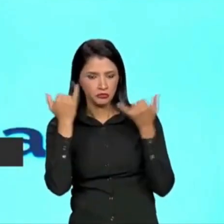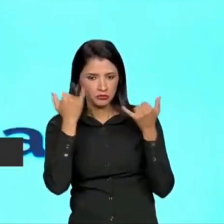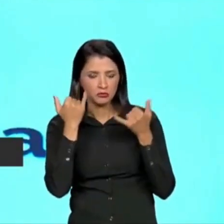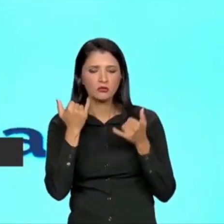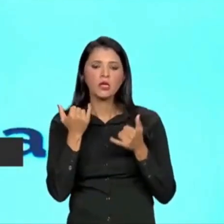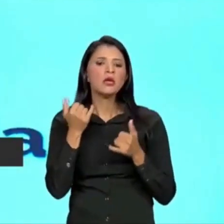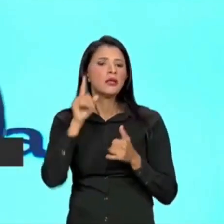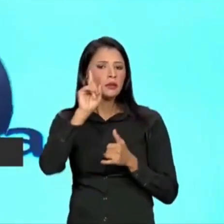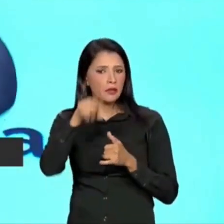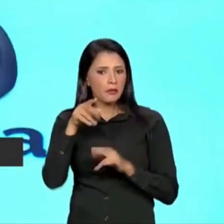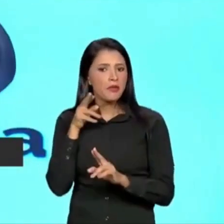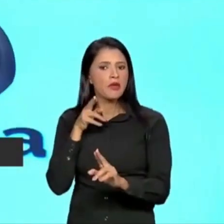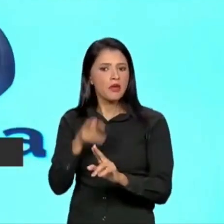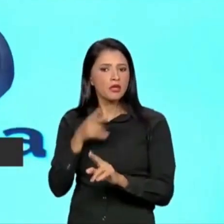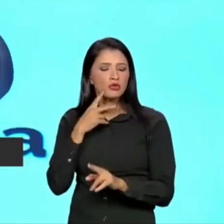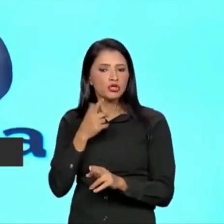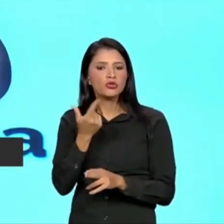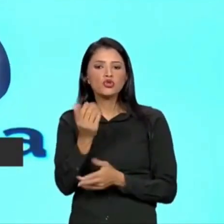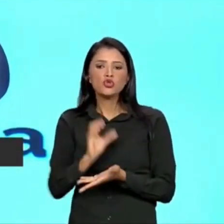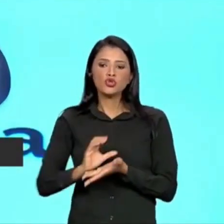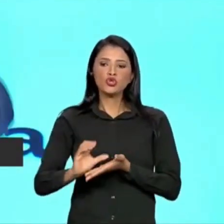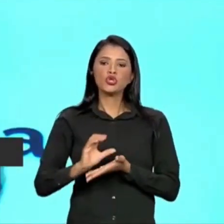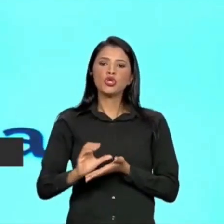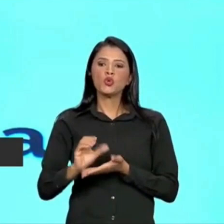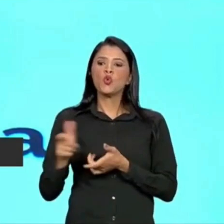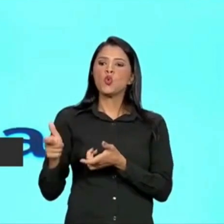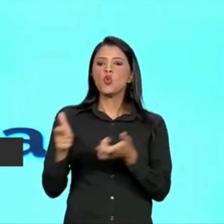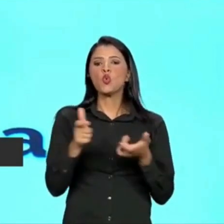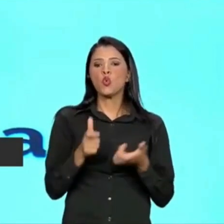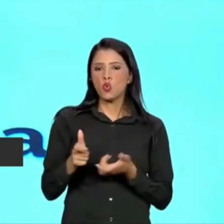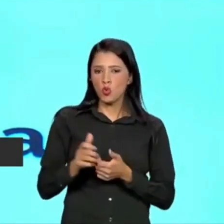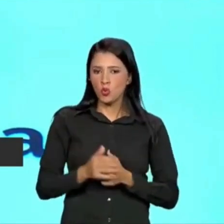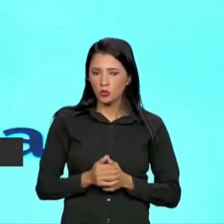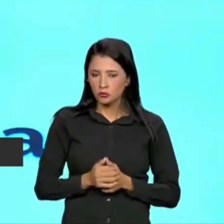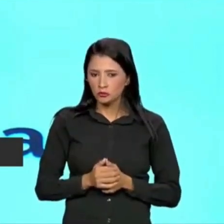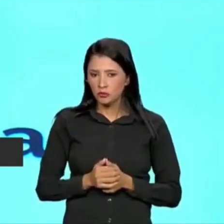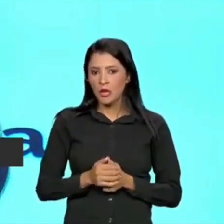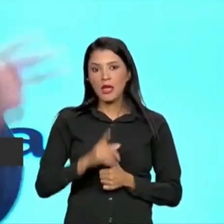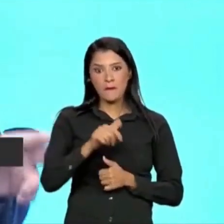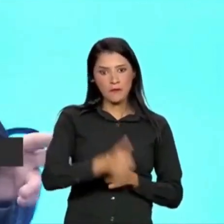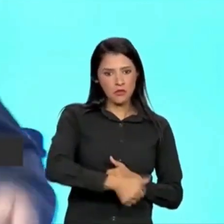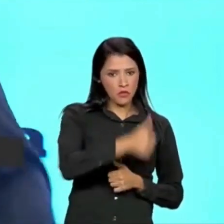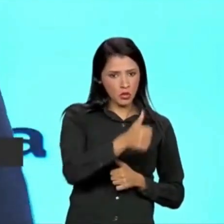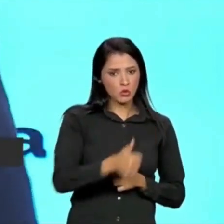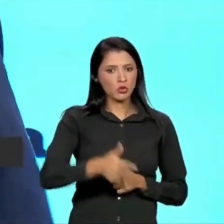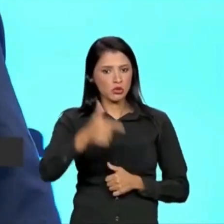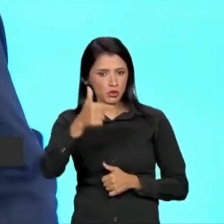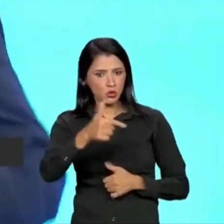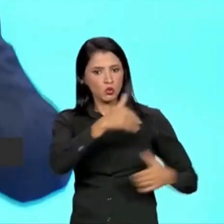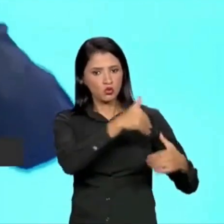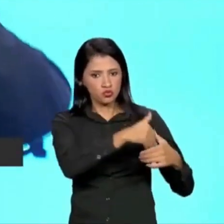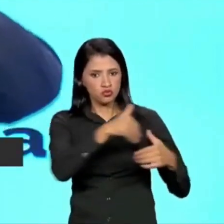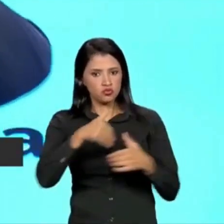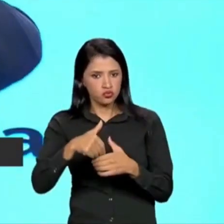inclusive no que se refere à alocação de recursos para primeiro e segundo turno.